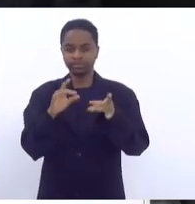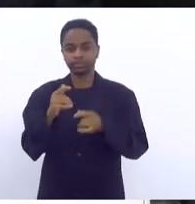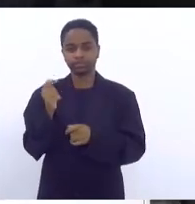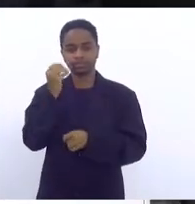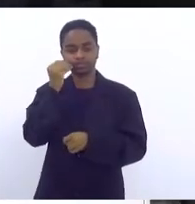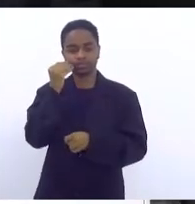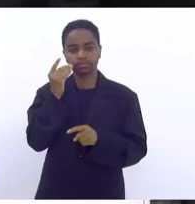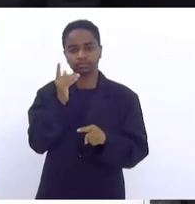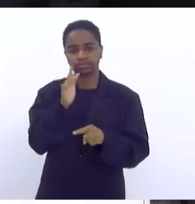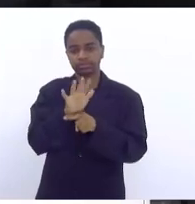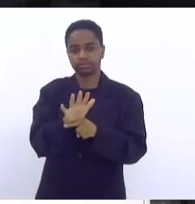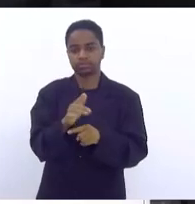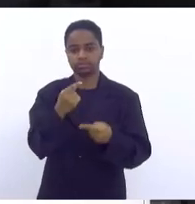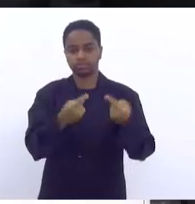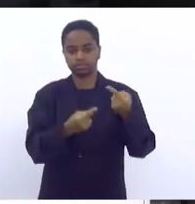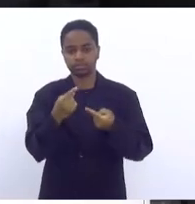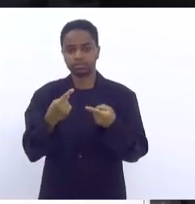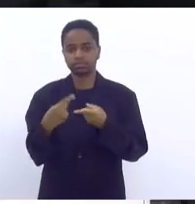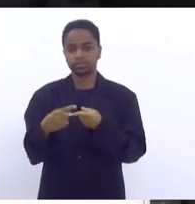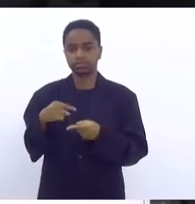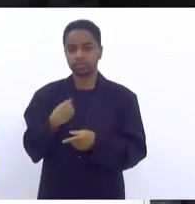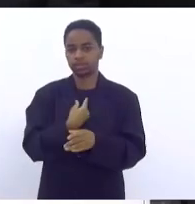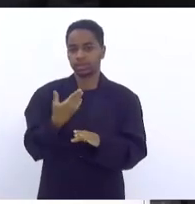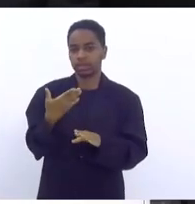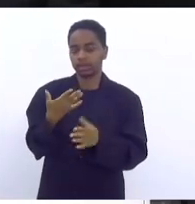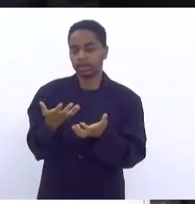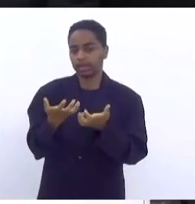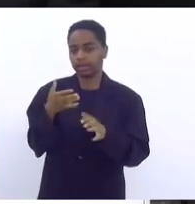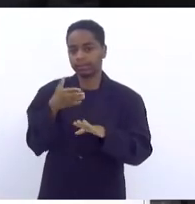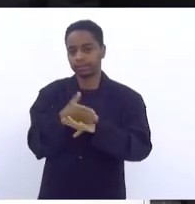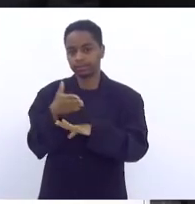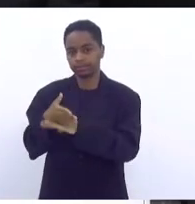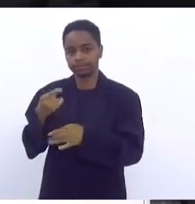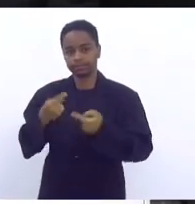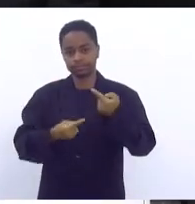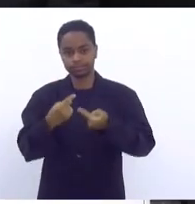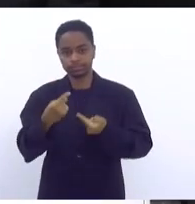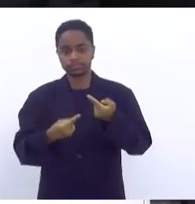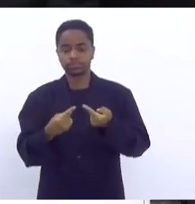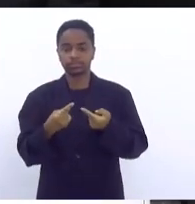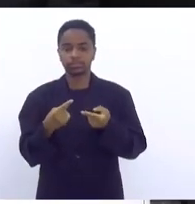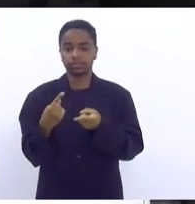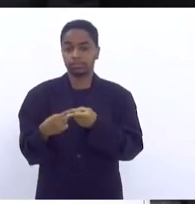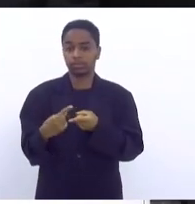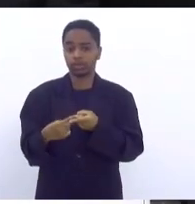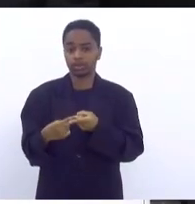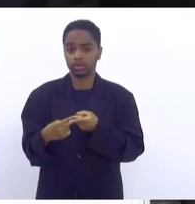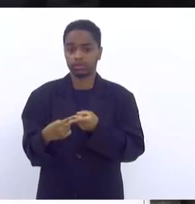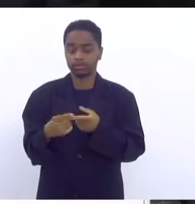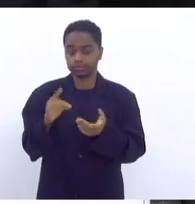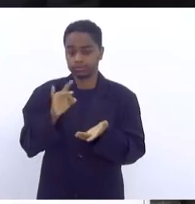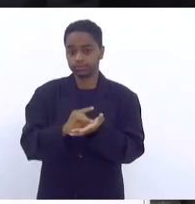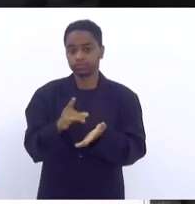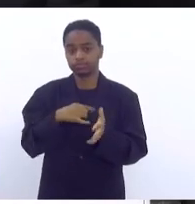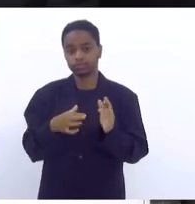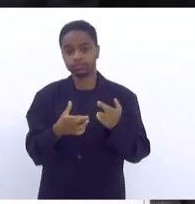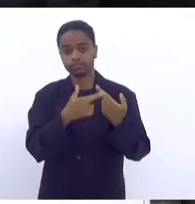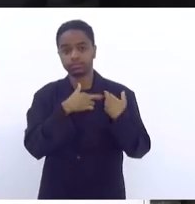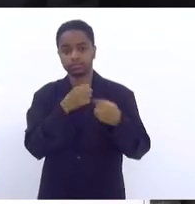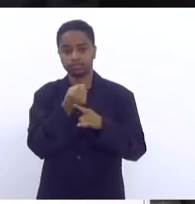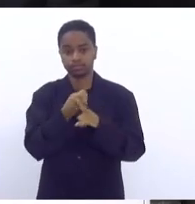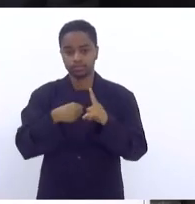nesse debate a gente quer participar desse debate a gente quer participar dessas discussões E por quê Porque no fundo a gente tem uma responsabilidade